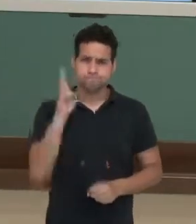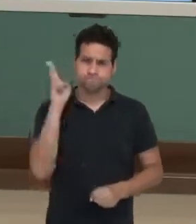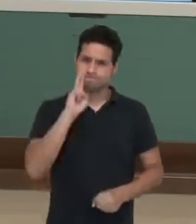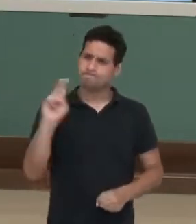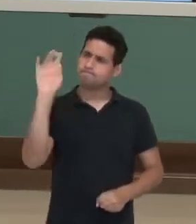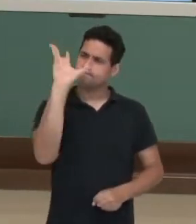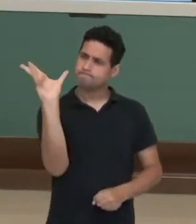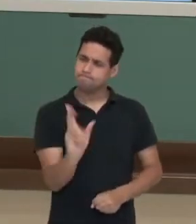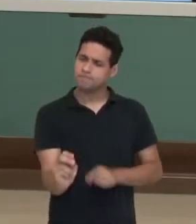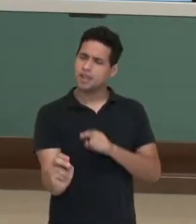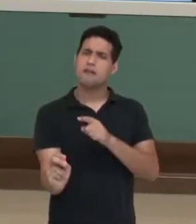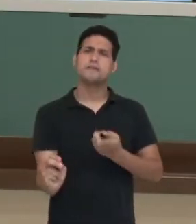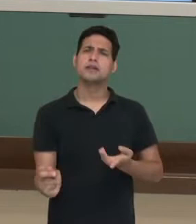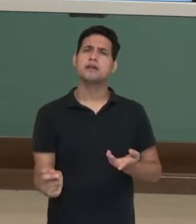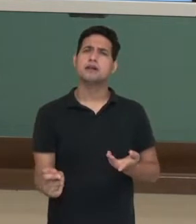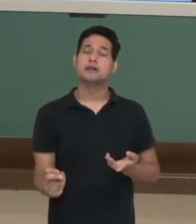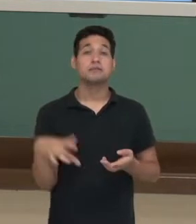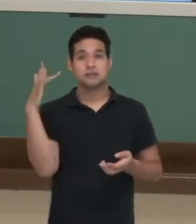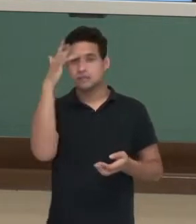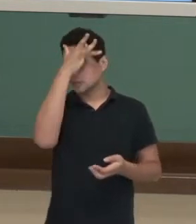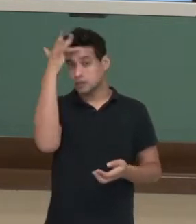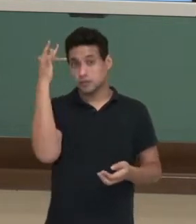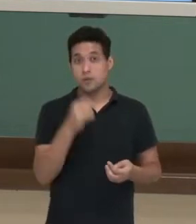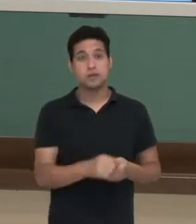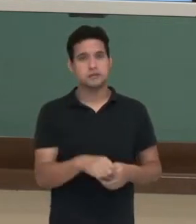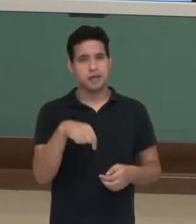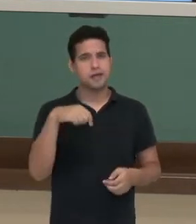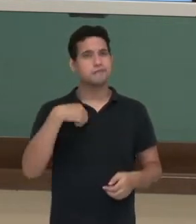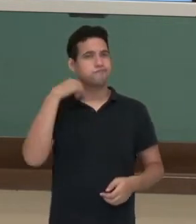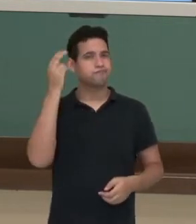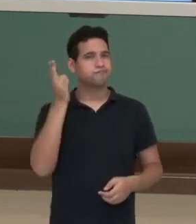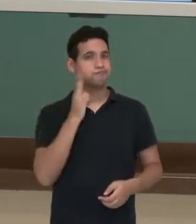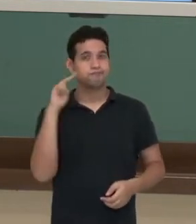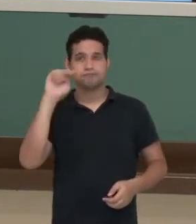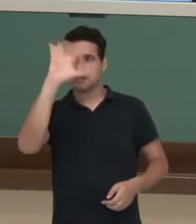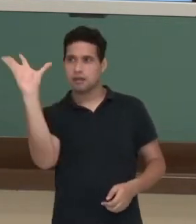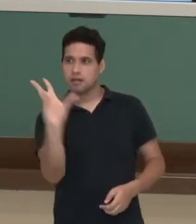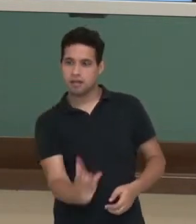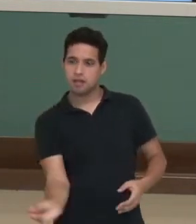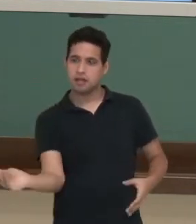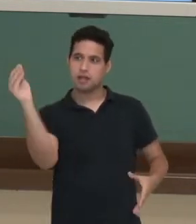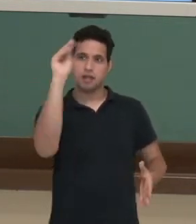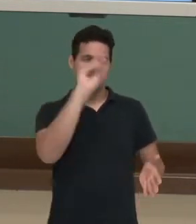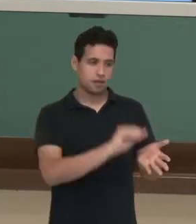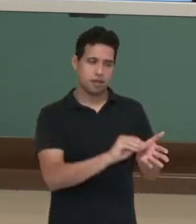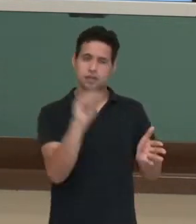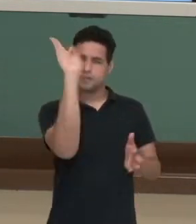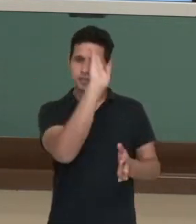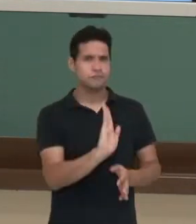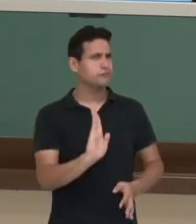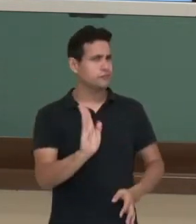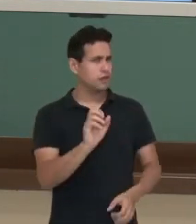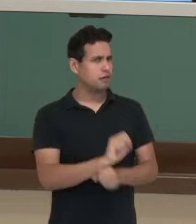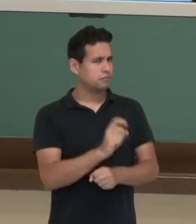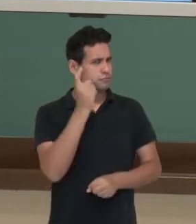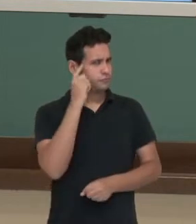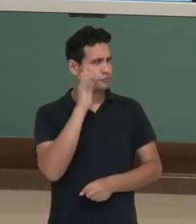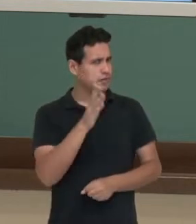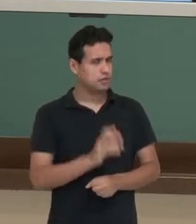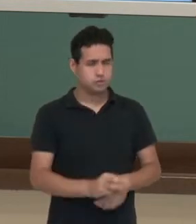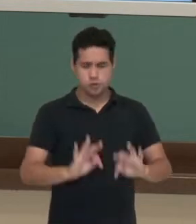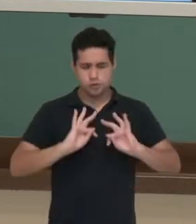África, dos afros brasileiros? Já estudaram isso? Já refletiram sobre